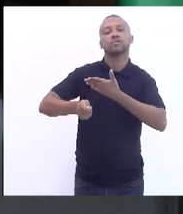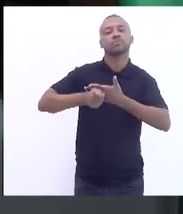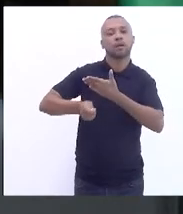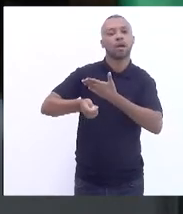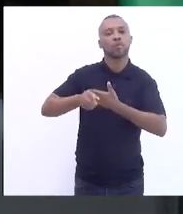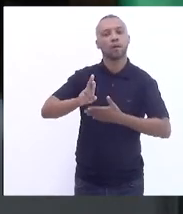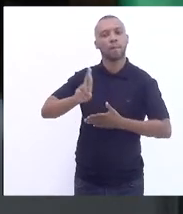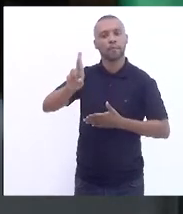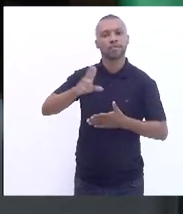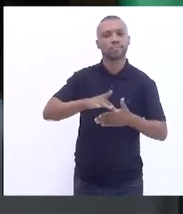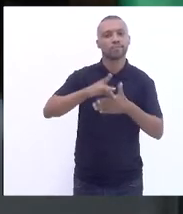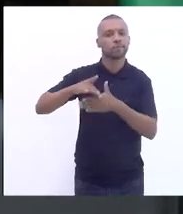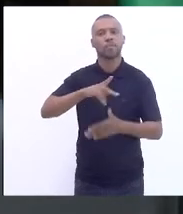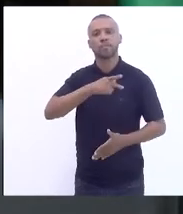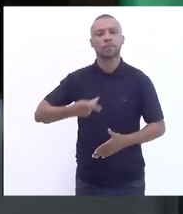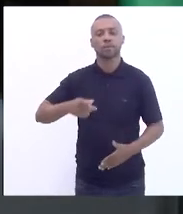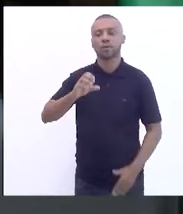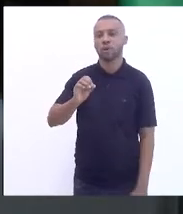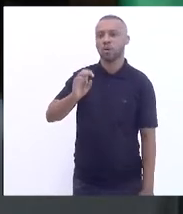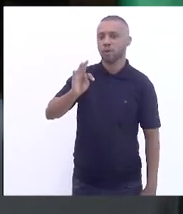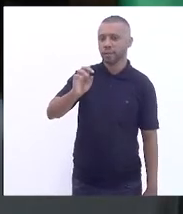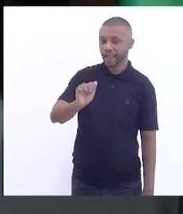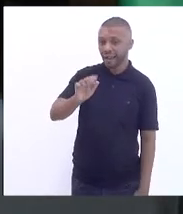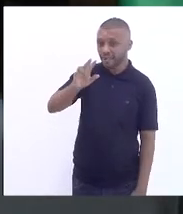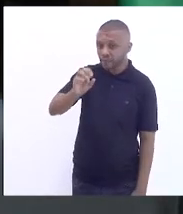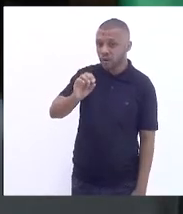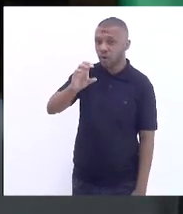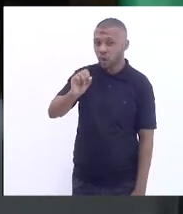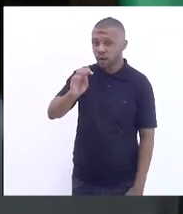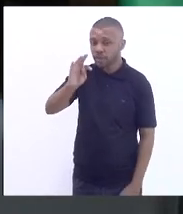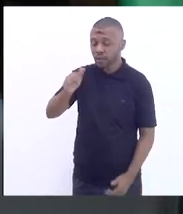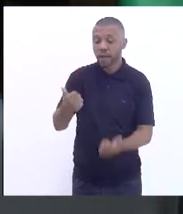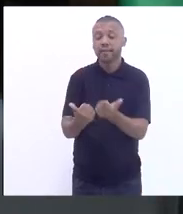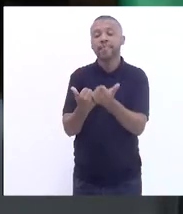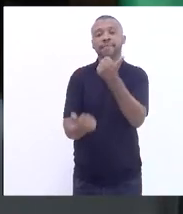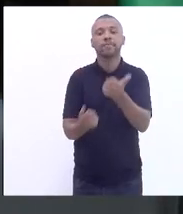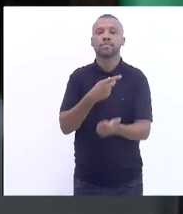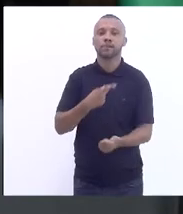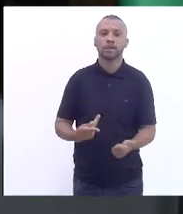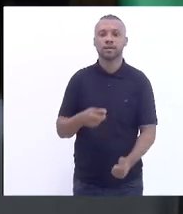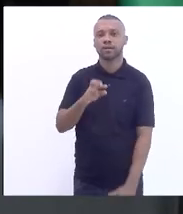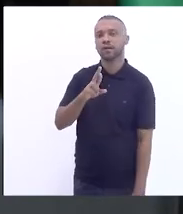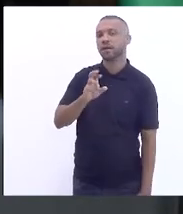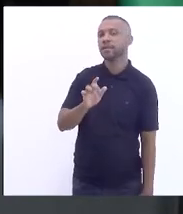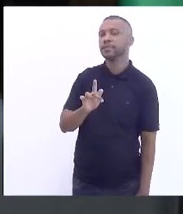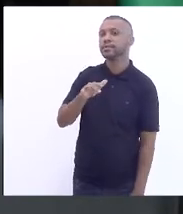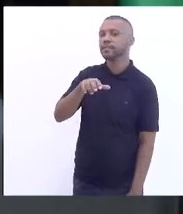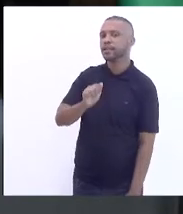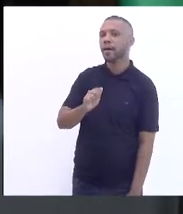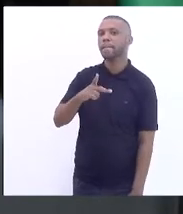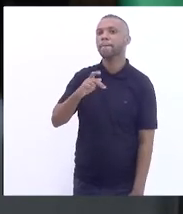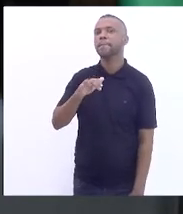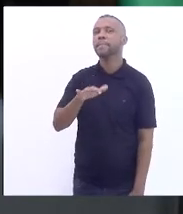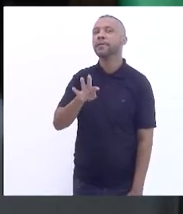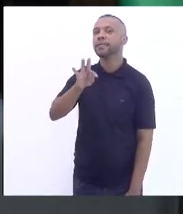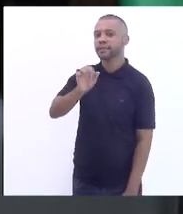comissão e nove do presidente Otávio Costa e da vice presidente Regina pimenta a Fabi